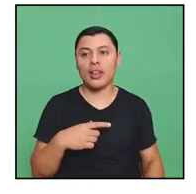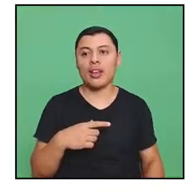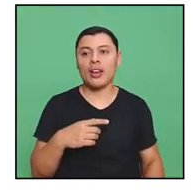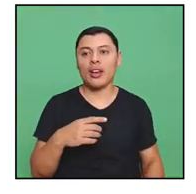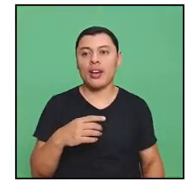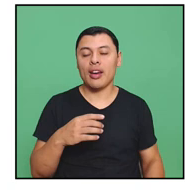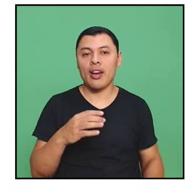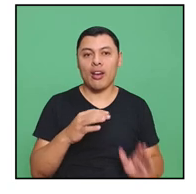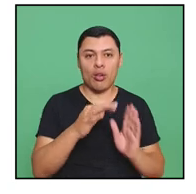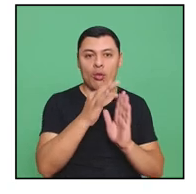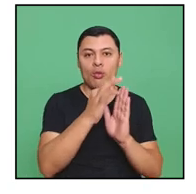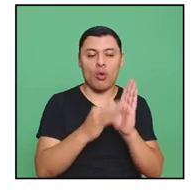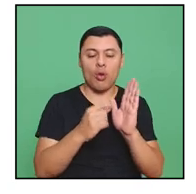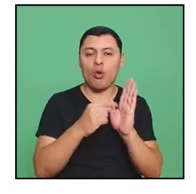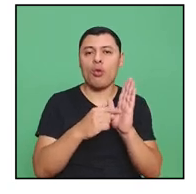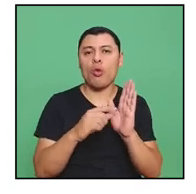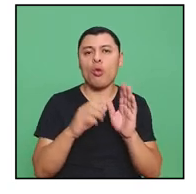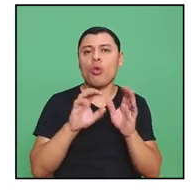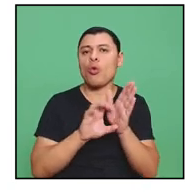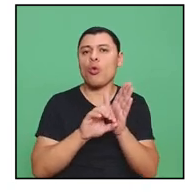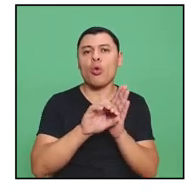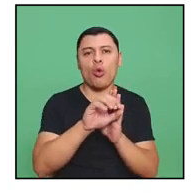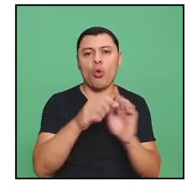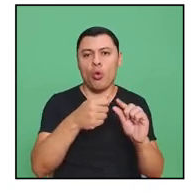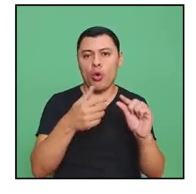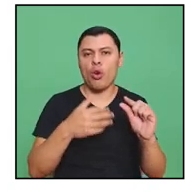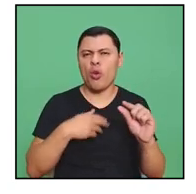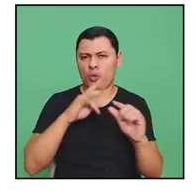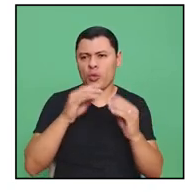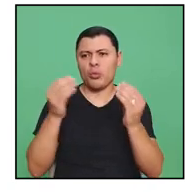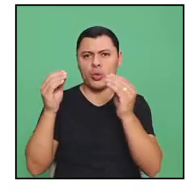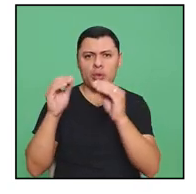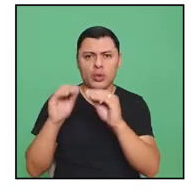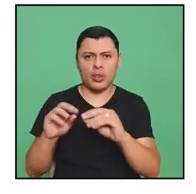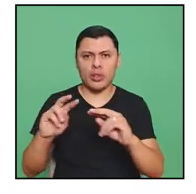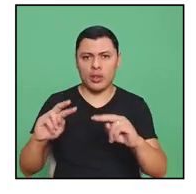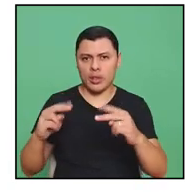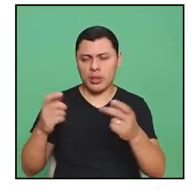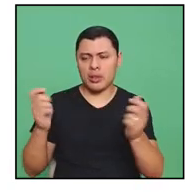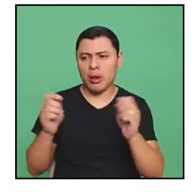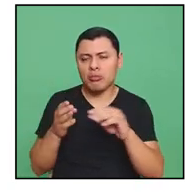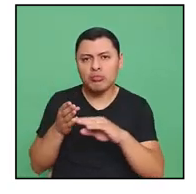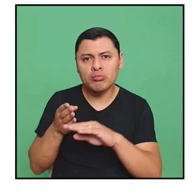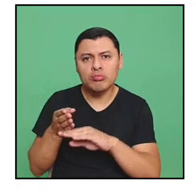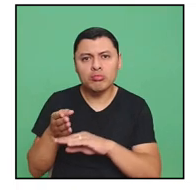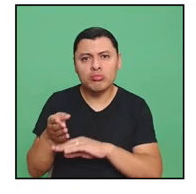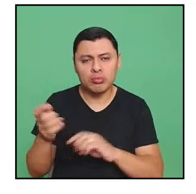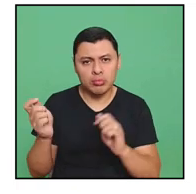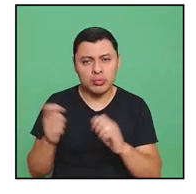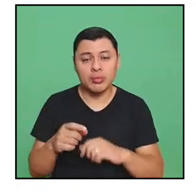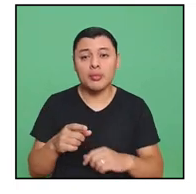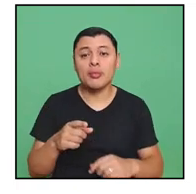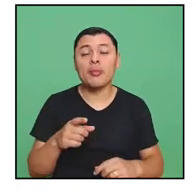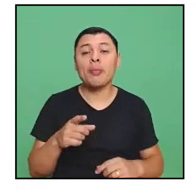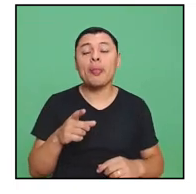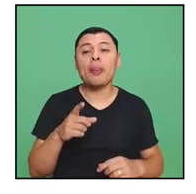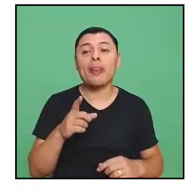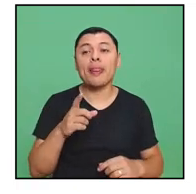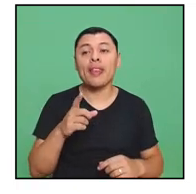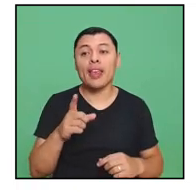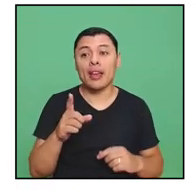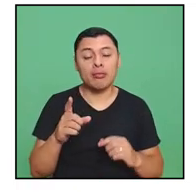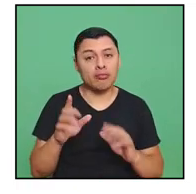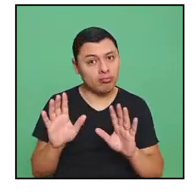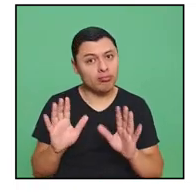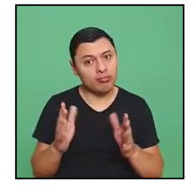é um formulário Google, que eu vou botar aqui no link para quem quiser também interagir lá e aí é por aí, assim,